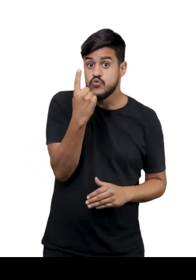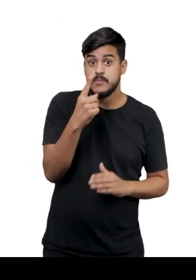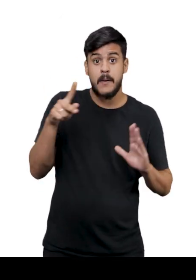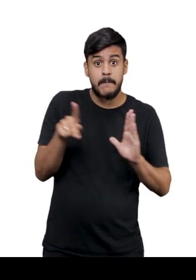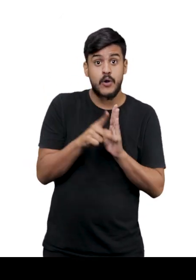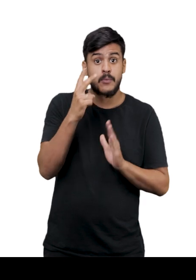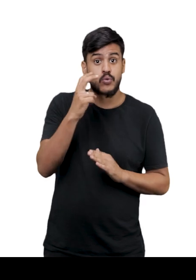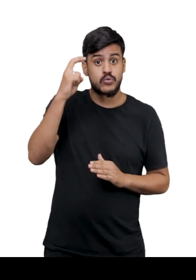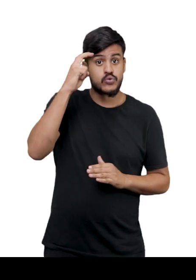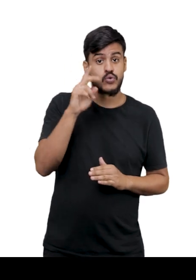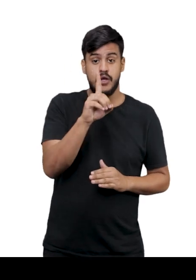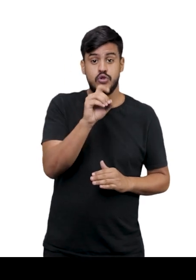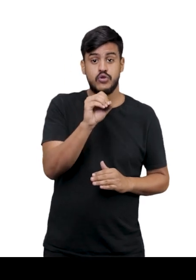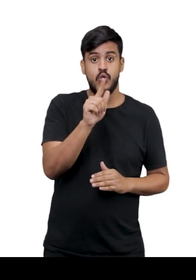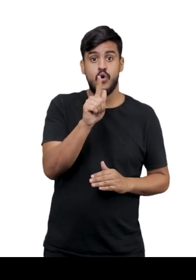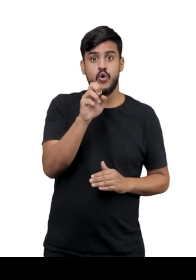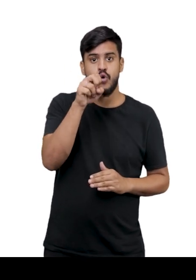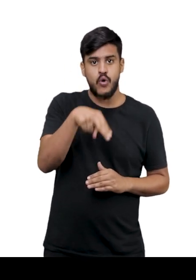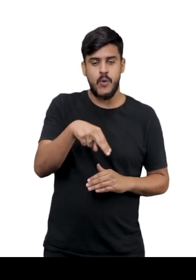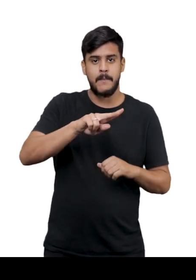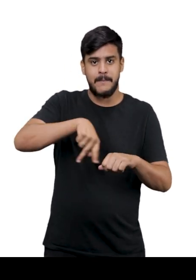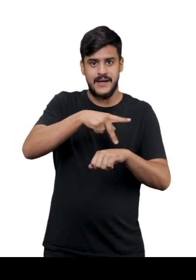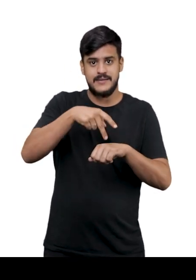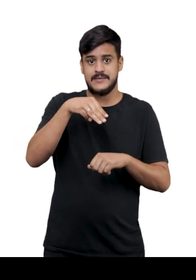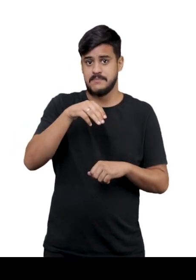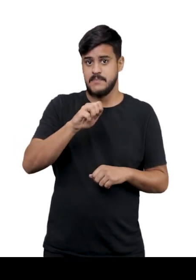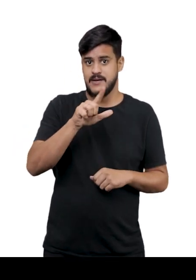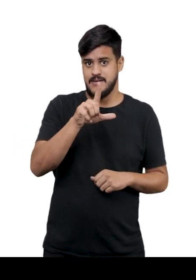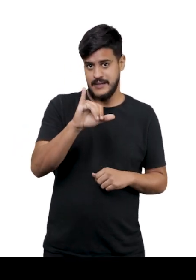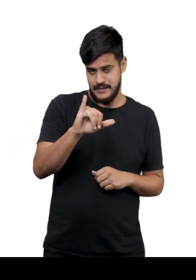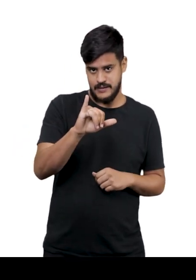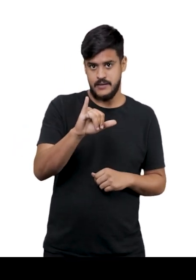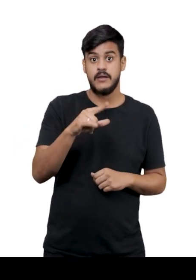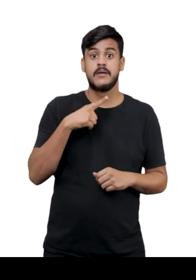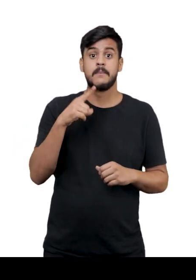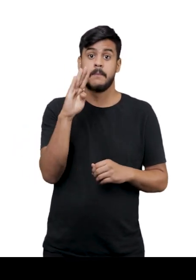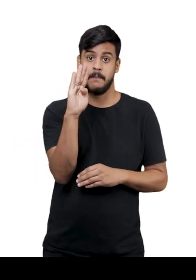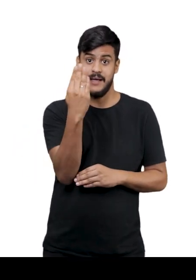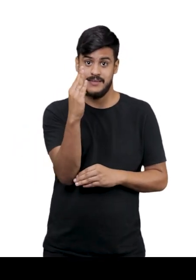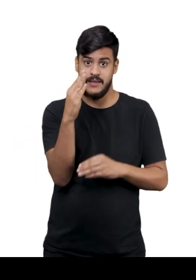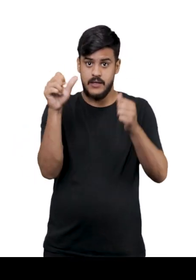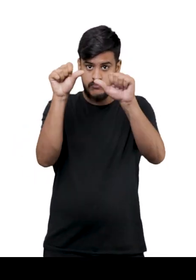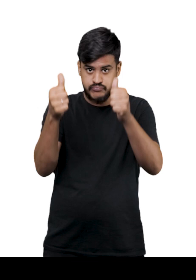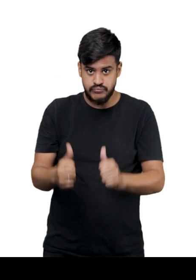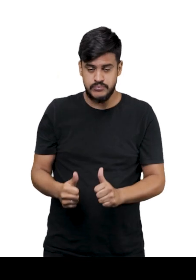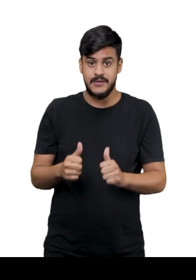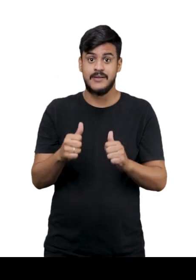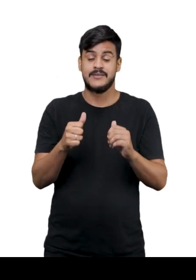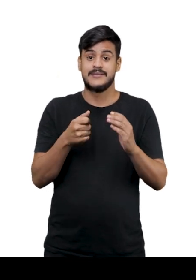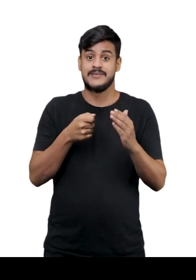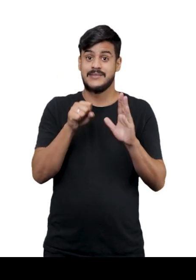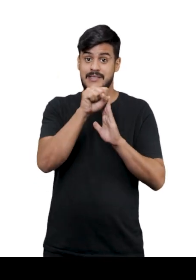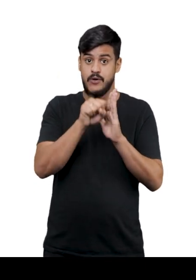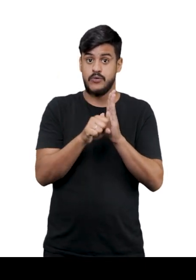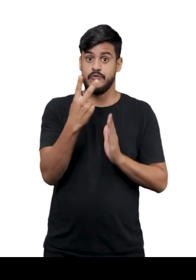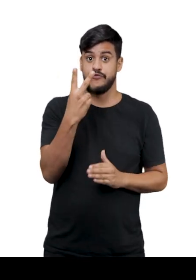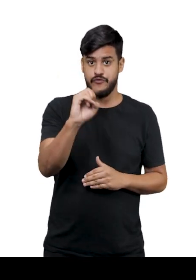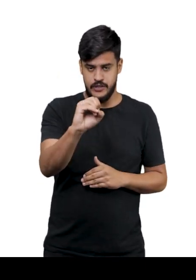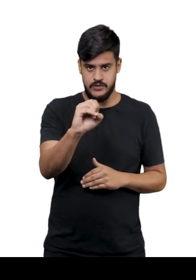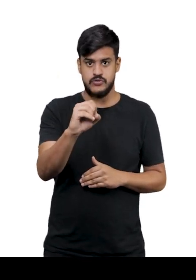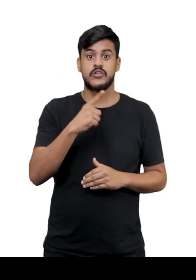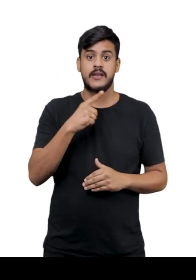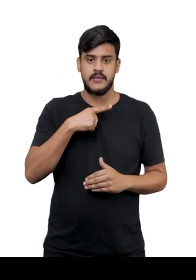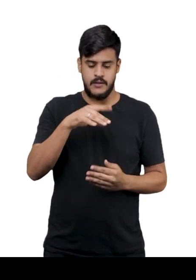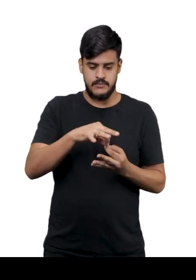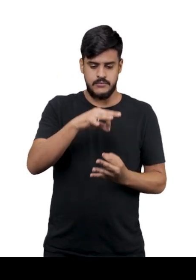uma proveniente da cultura Dogon, República do Mali, que foi produzida em madeira no século XX e mede